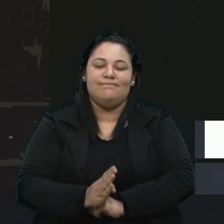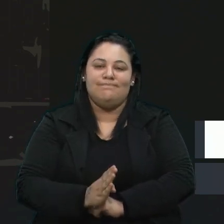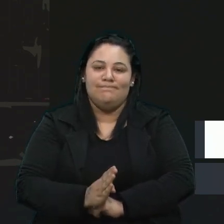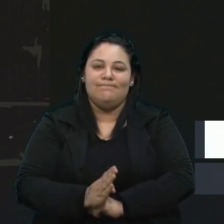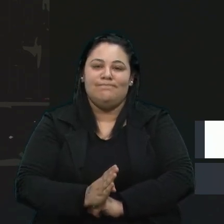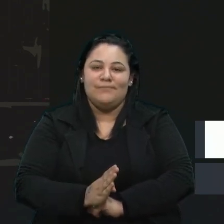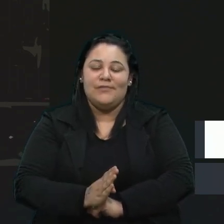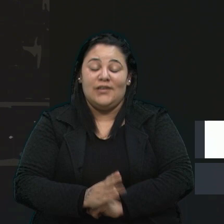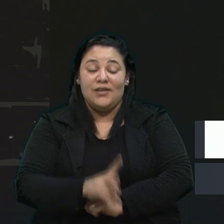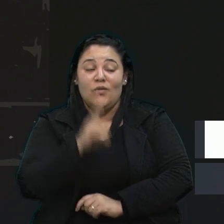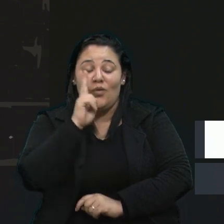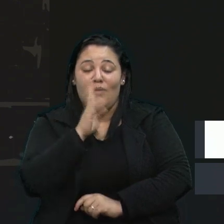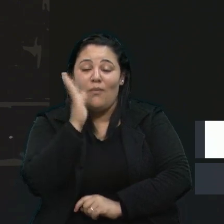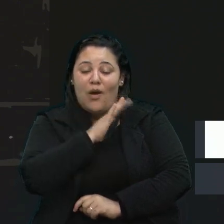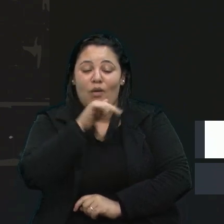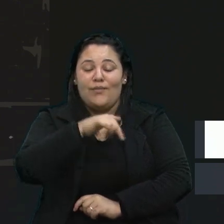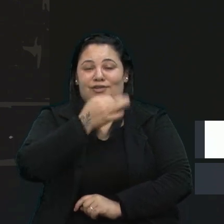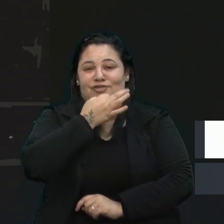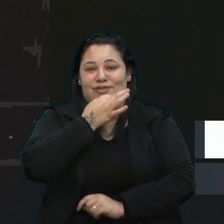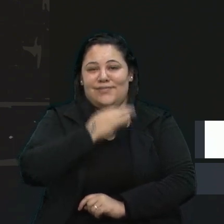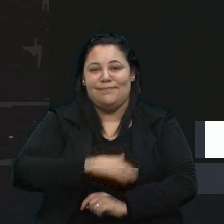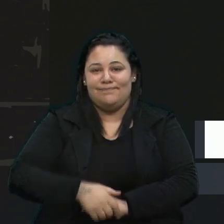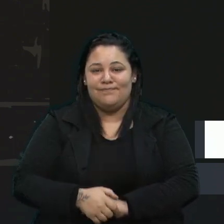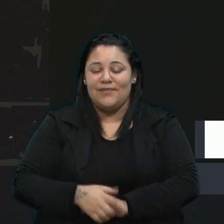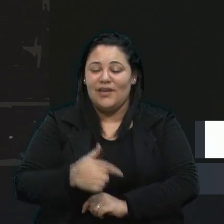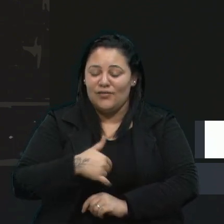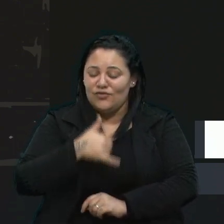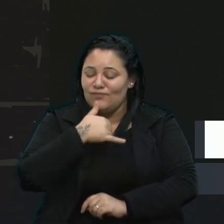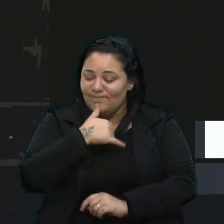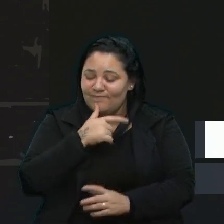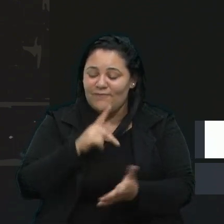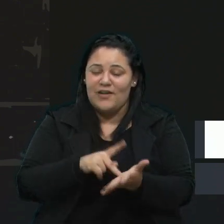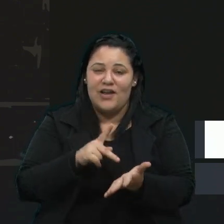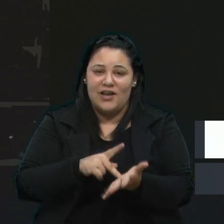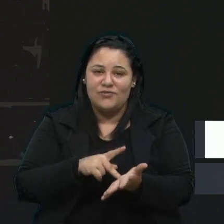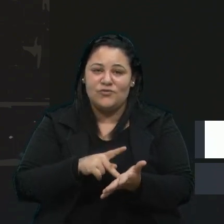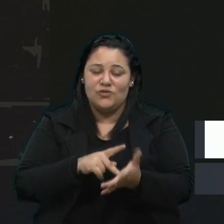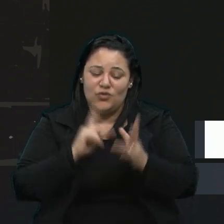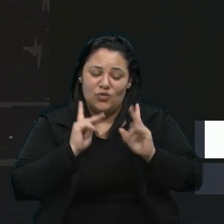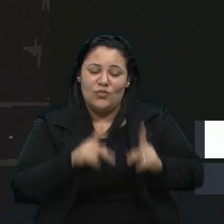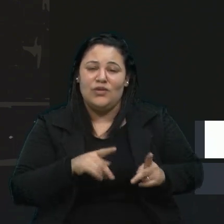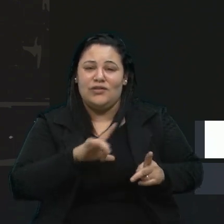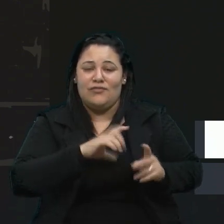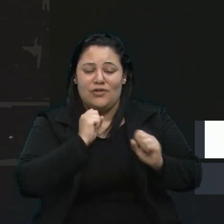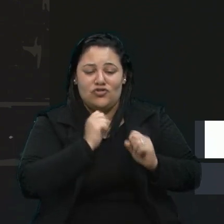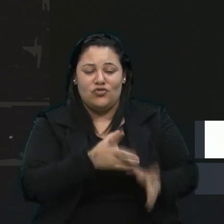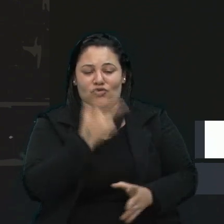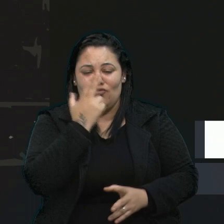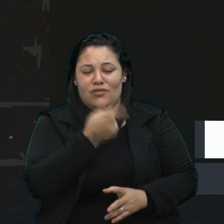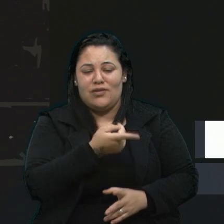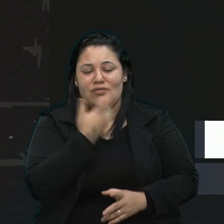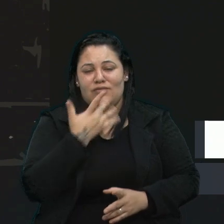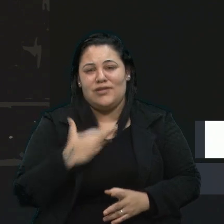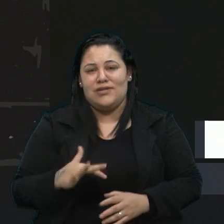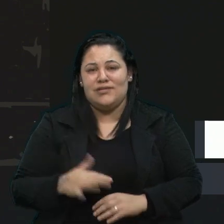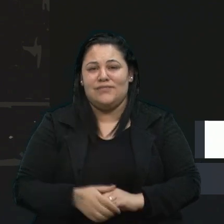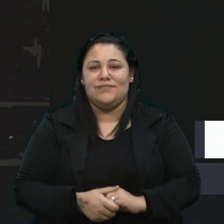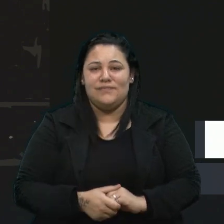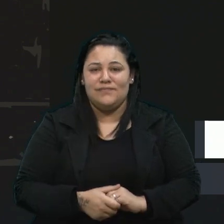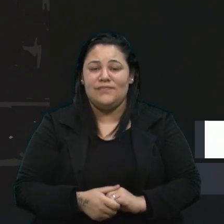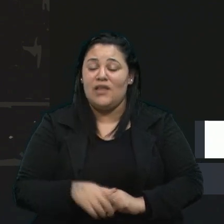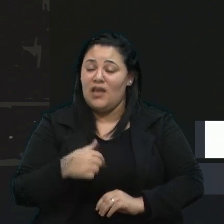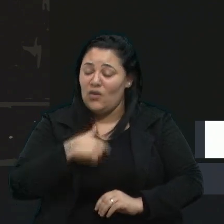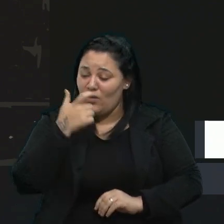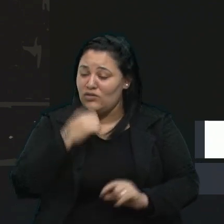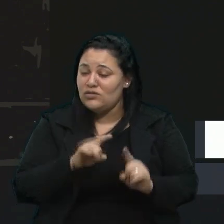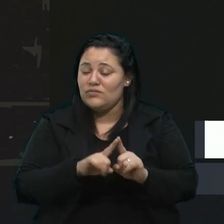que o ser humano chegue numa atitude dessa e com crianças. Eu acho que, inclusive, os professores